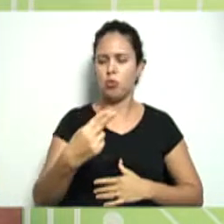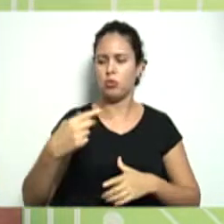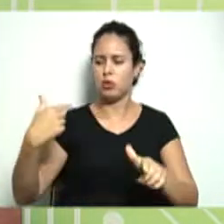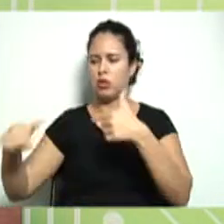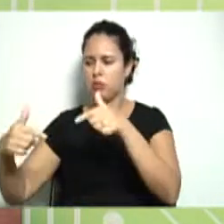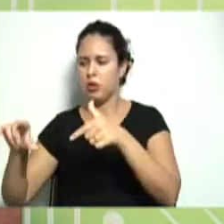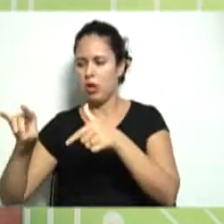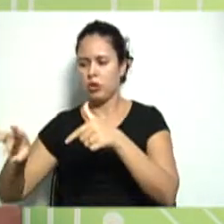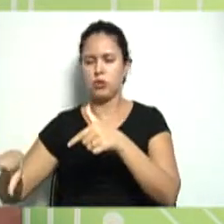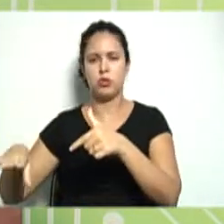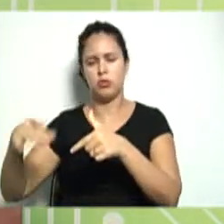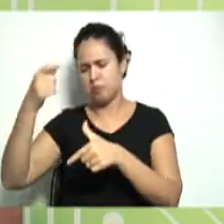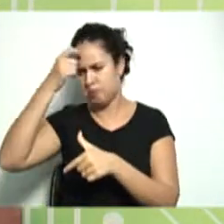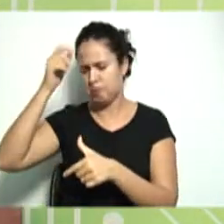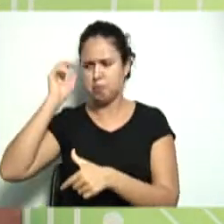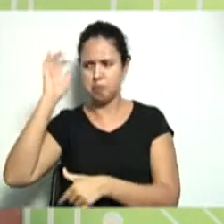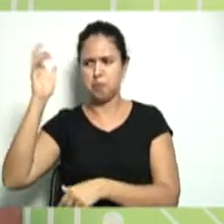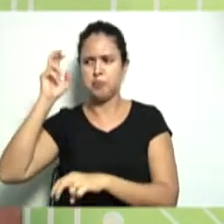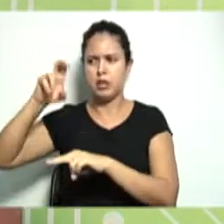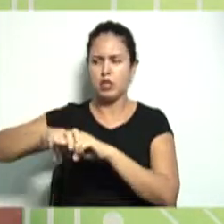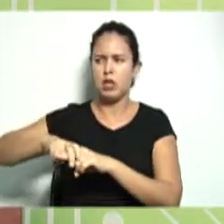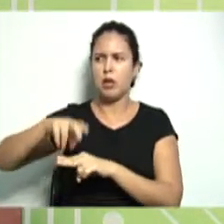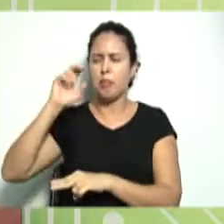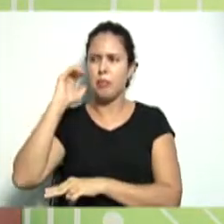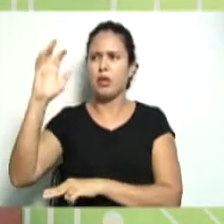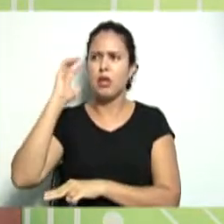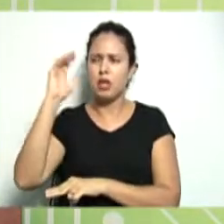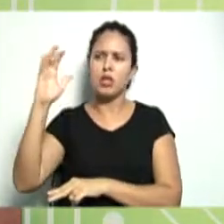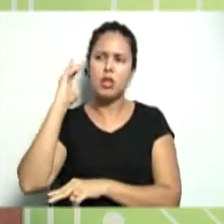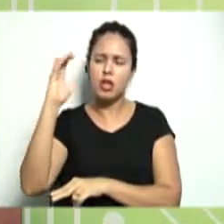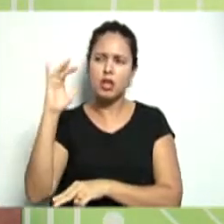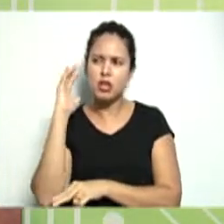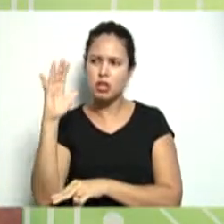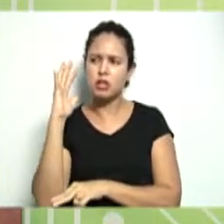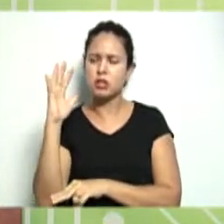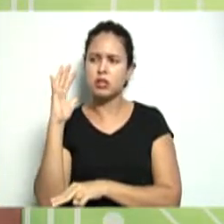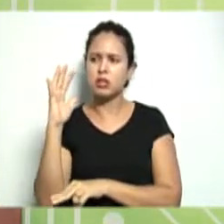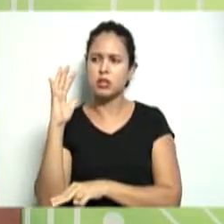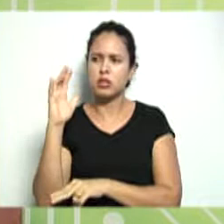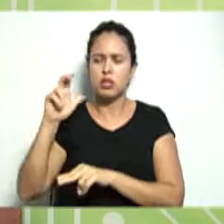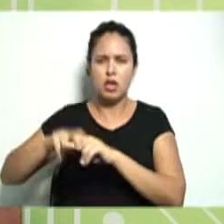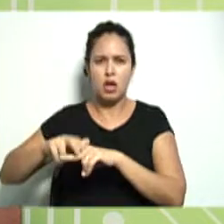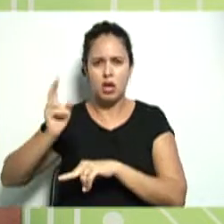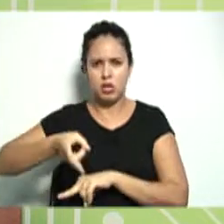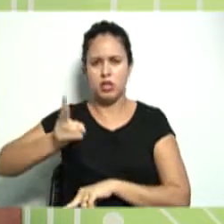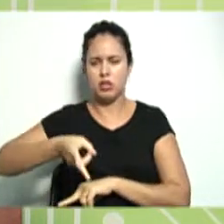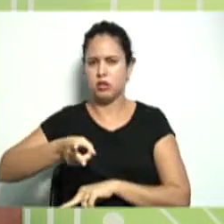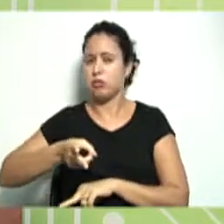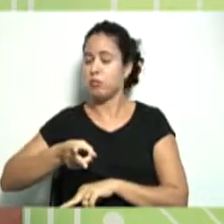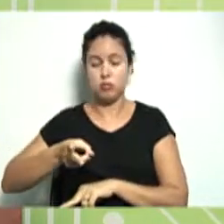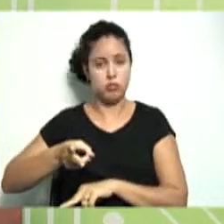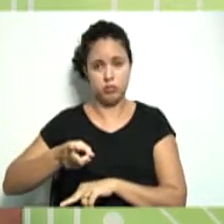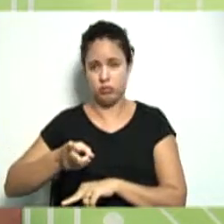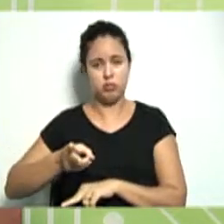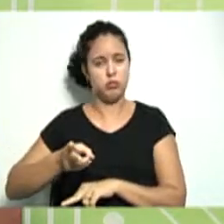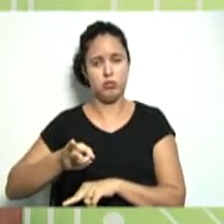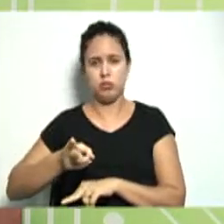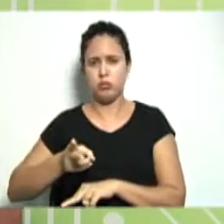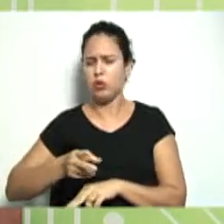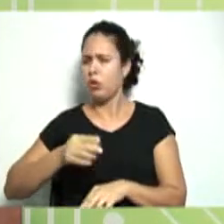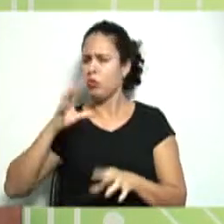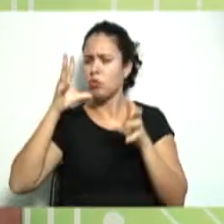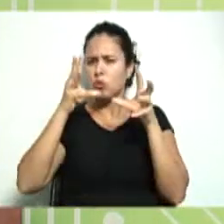que a pessoa vai somente ficar sentada, pensando e ela não vai fazer nada. Todo tipo de